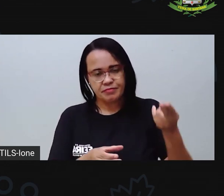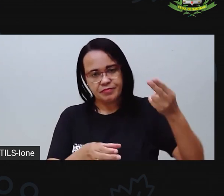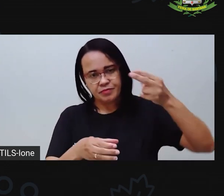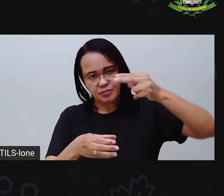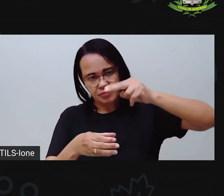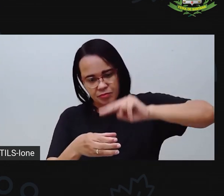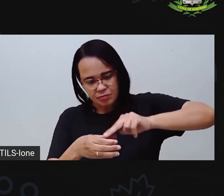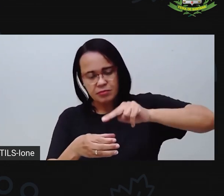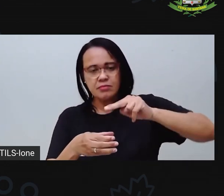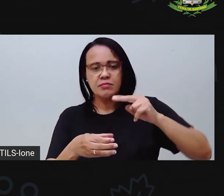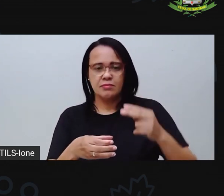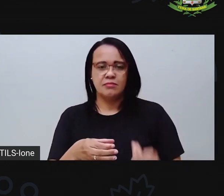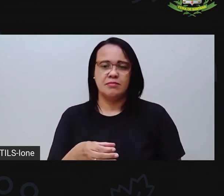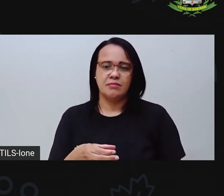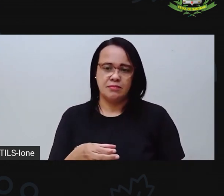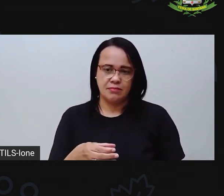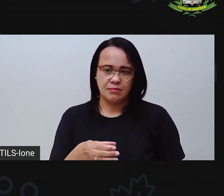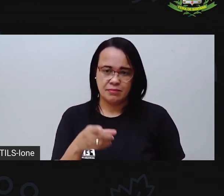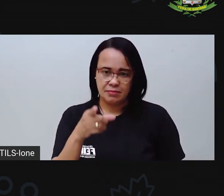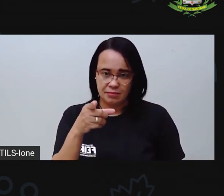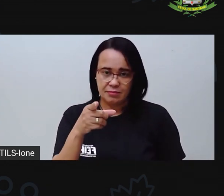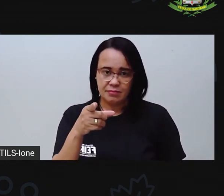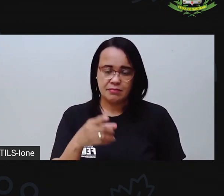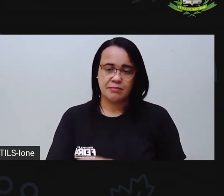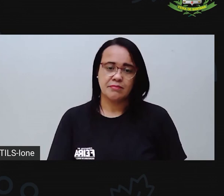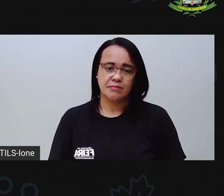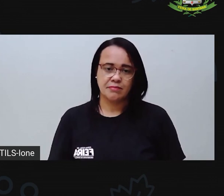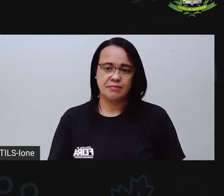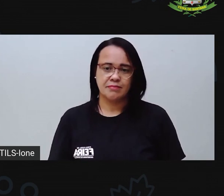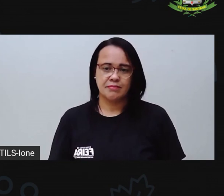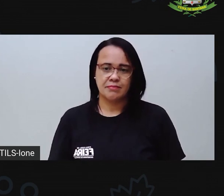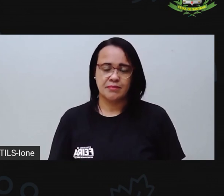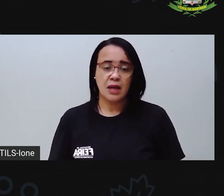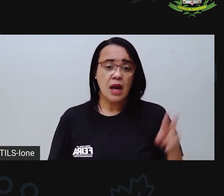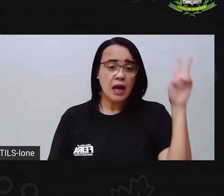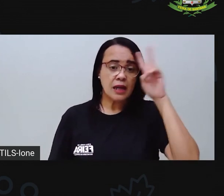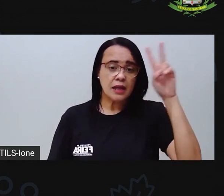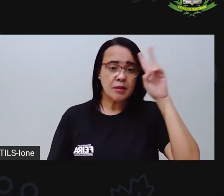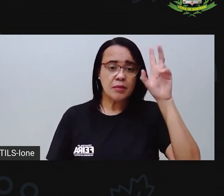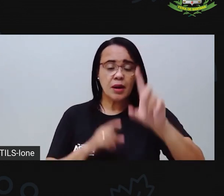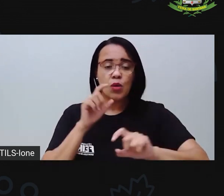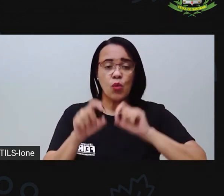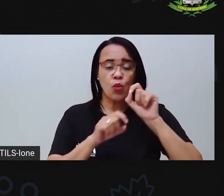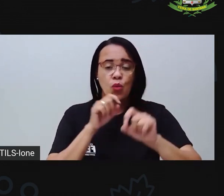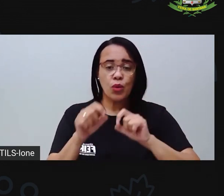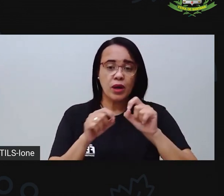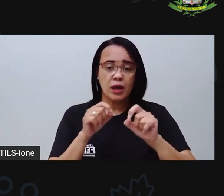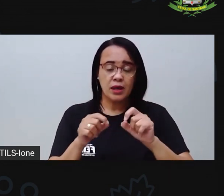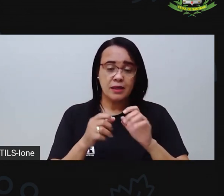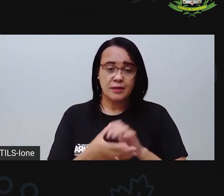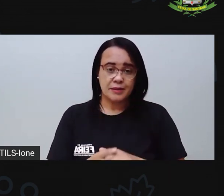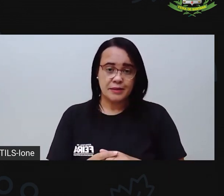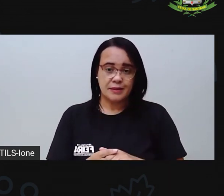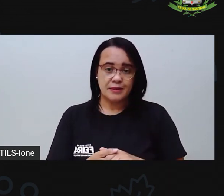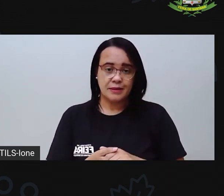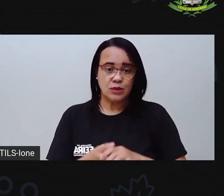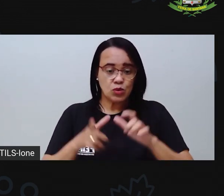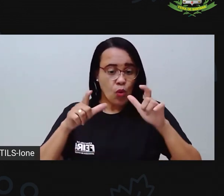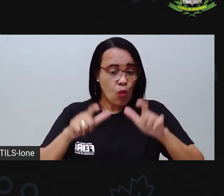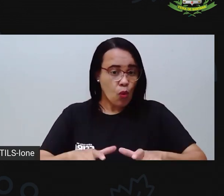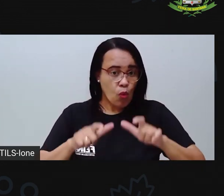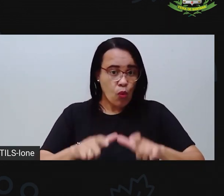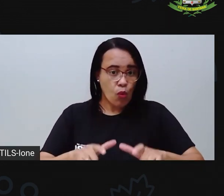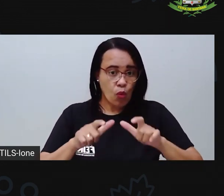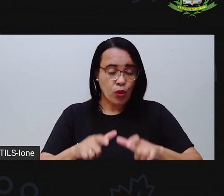pouquinho, ó. Ó. Lembrando uma coisa que a Pro já ia esquecendo, que tem que ser uma vasilha que seja